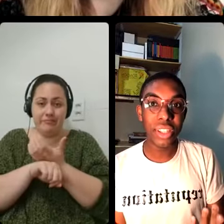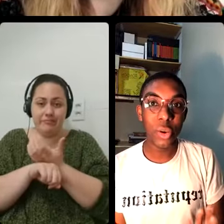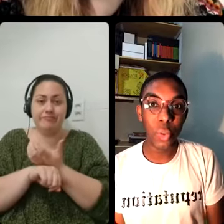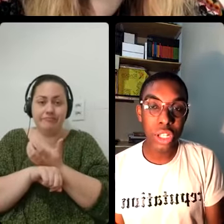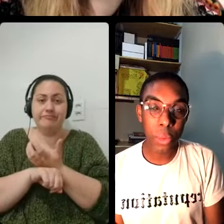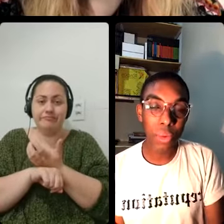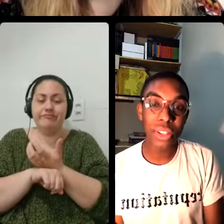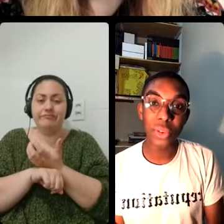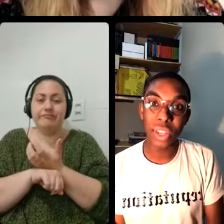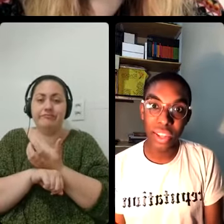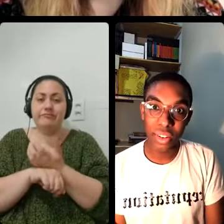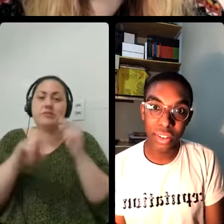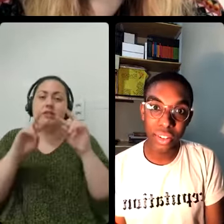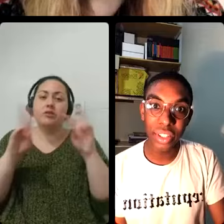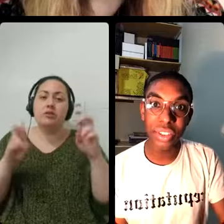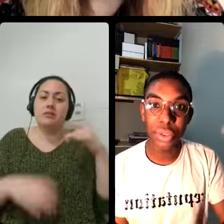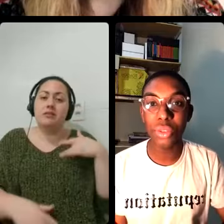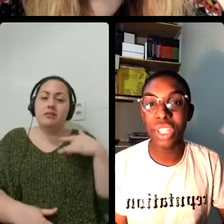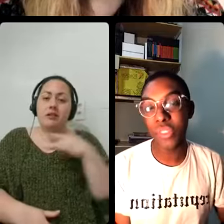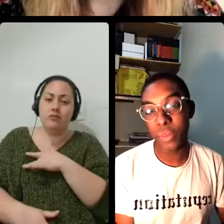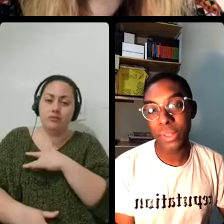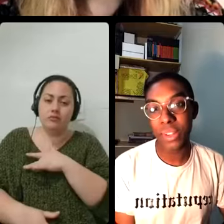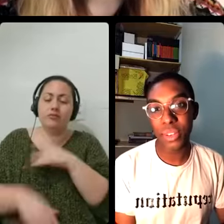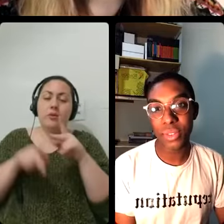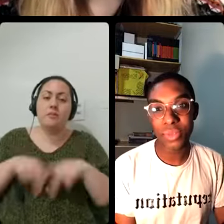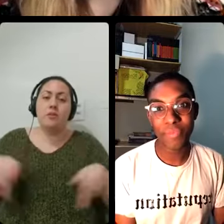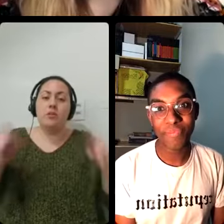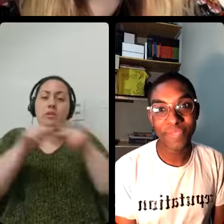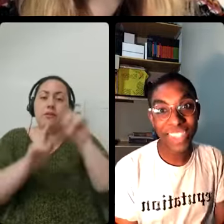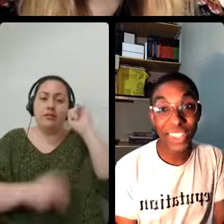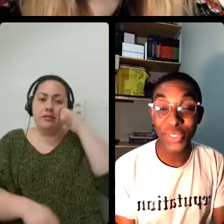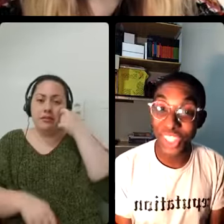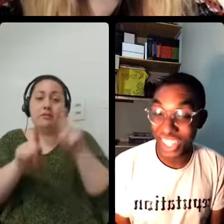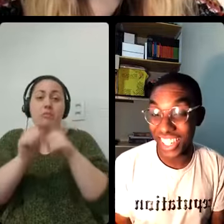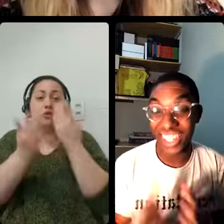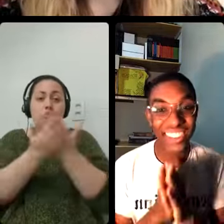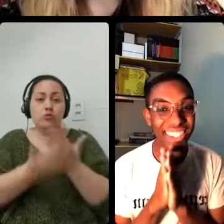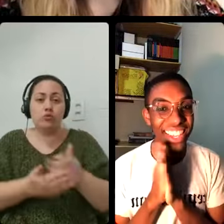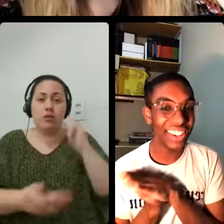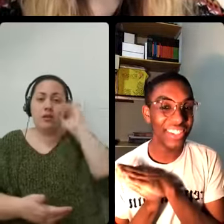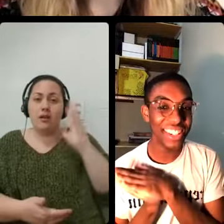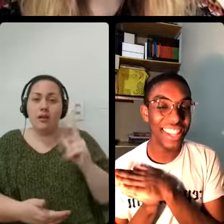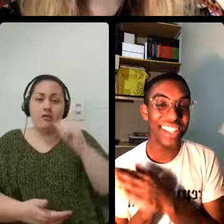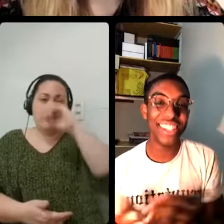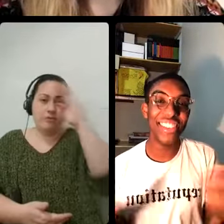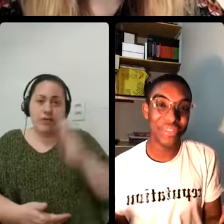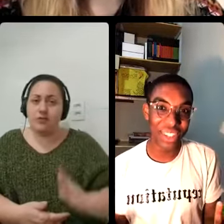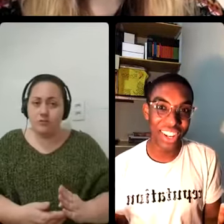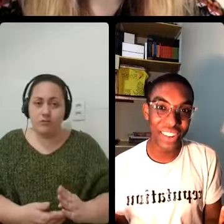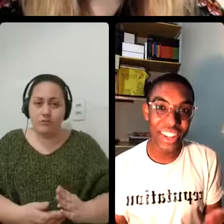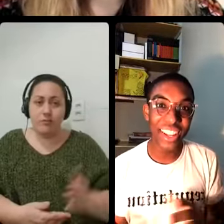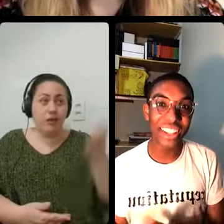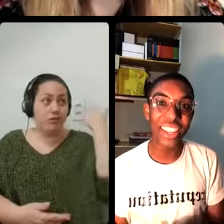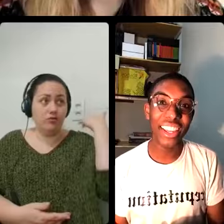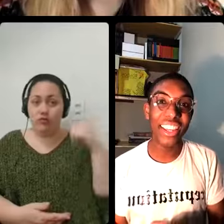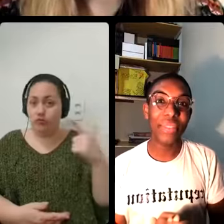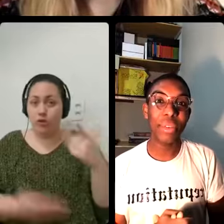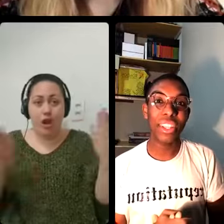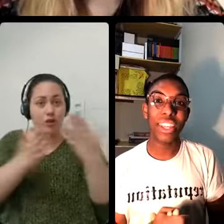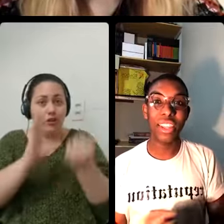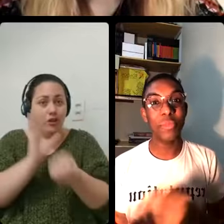de saúde da população negra e estudos afro-brasileiros, que não tinha, que agora tem na universidade. Então isso é muito legal,